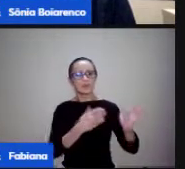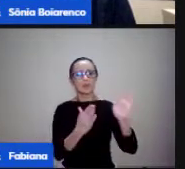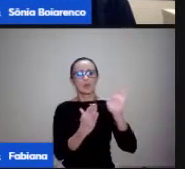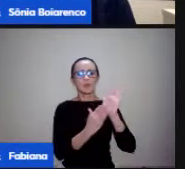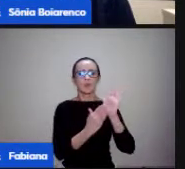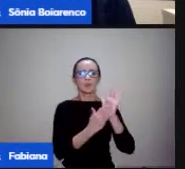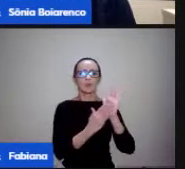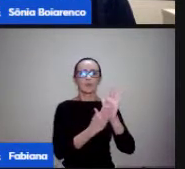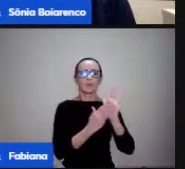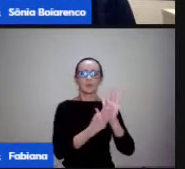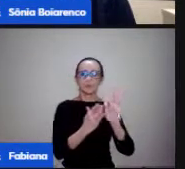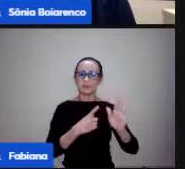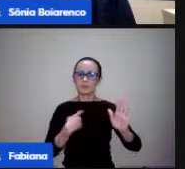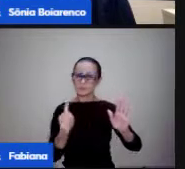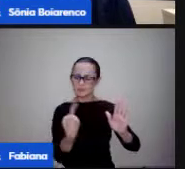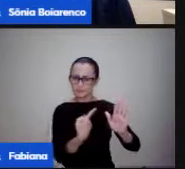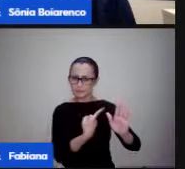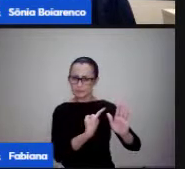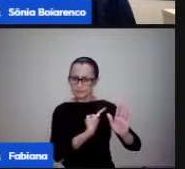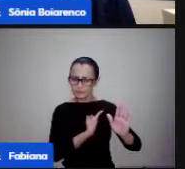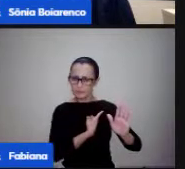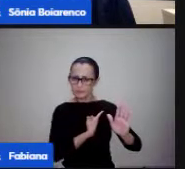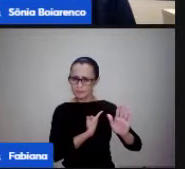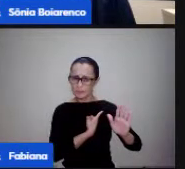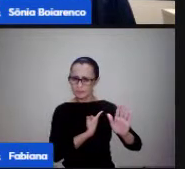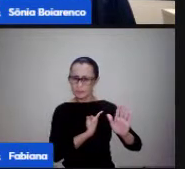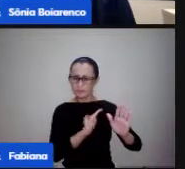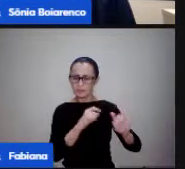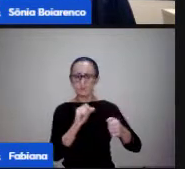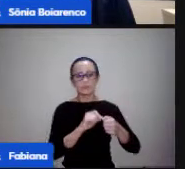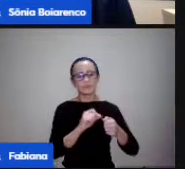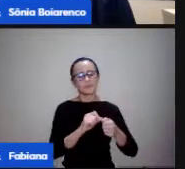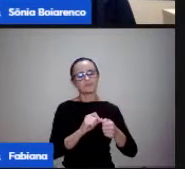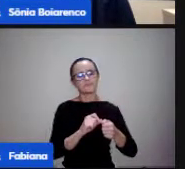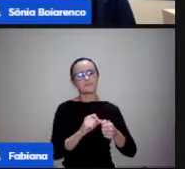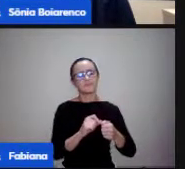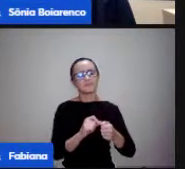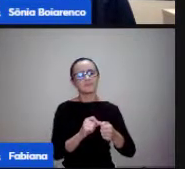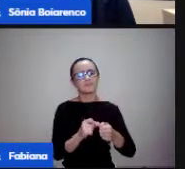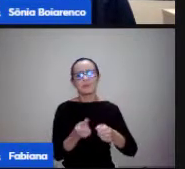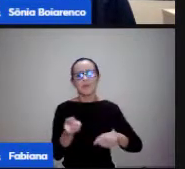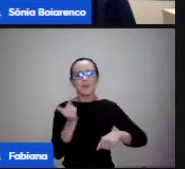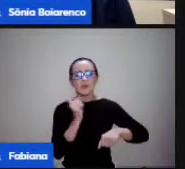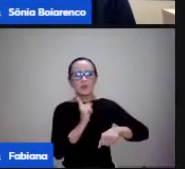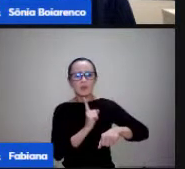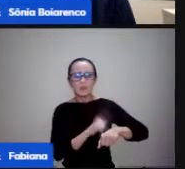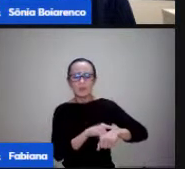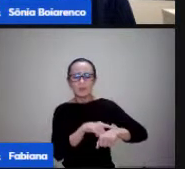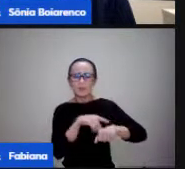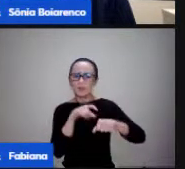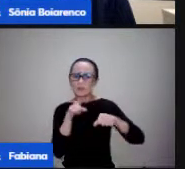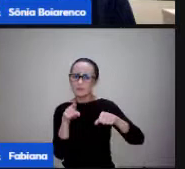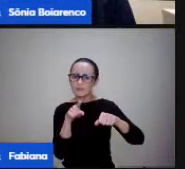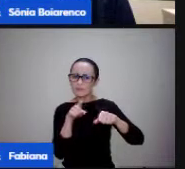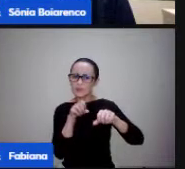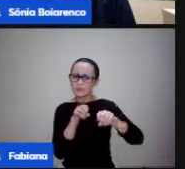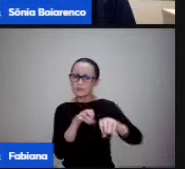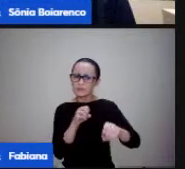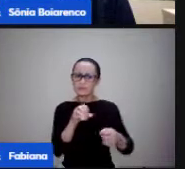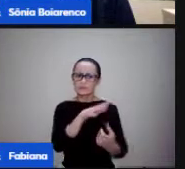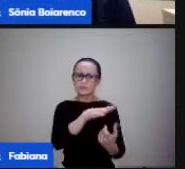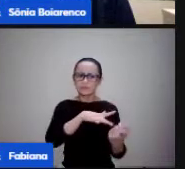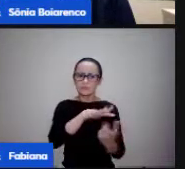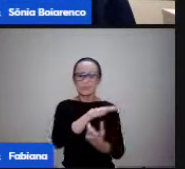nós iremos desenvolver. Em que momento eu vou estar trabalhando o letramento com a criança na proposta